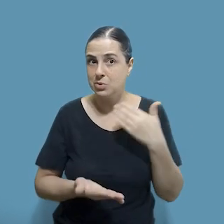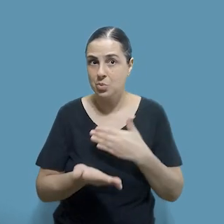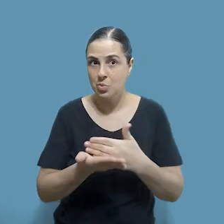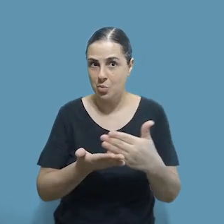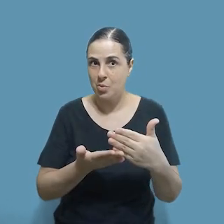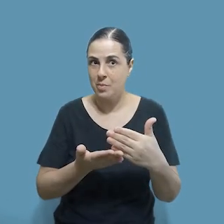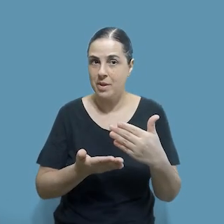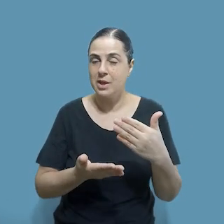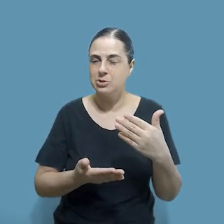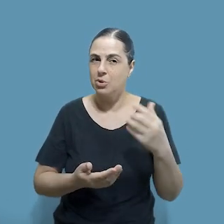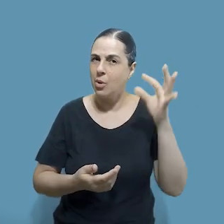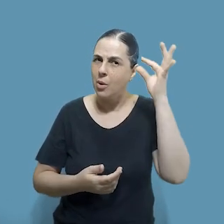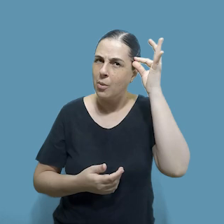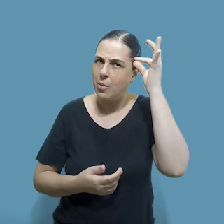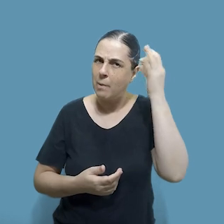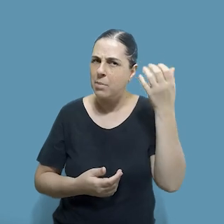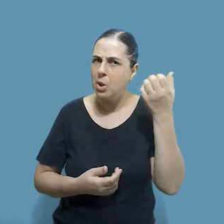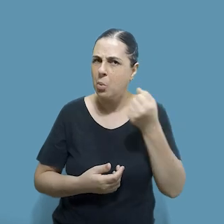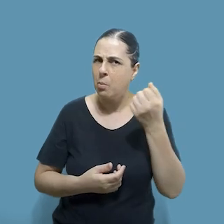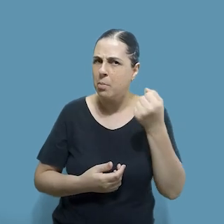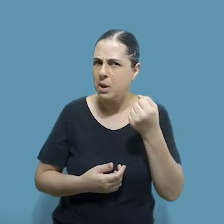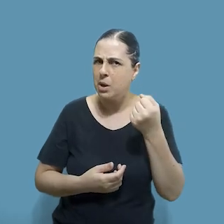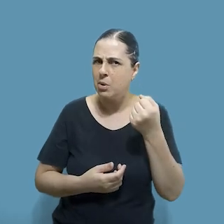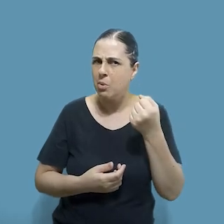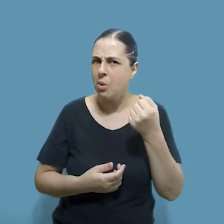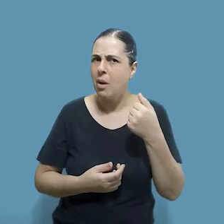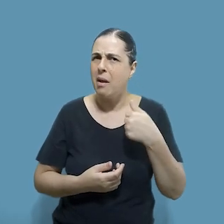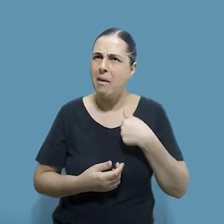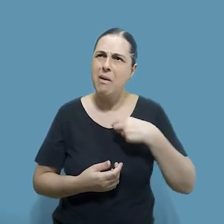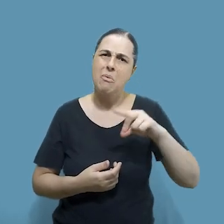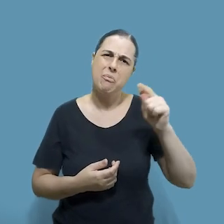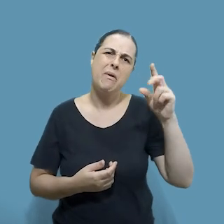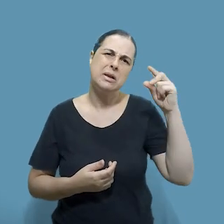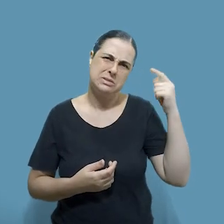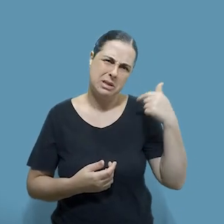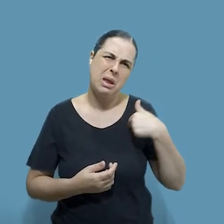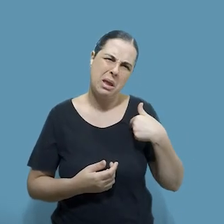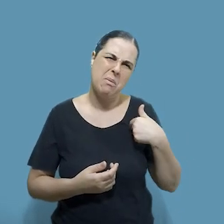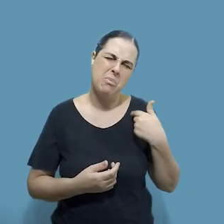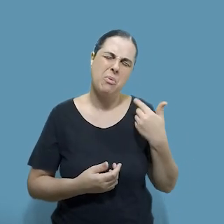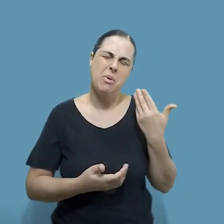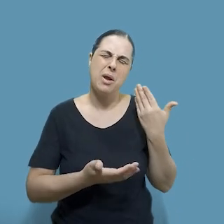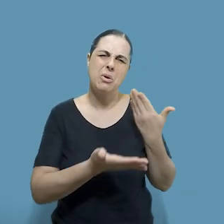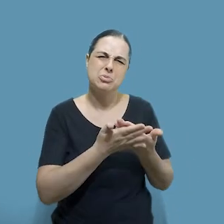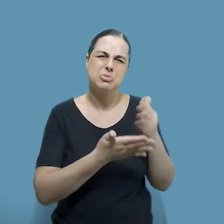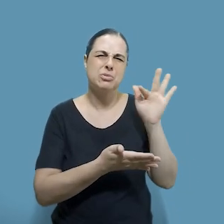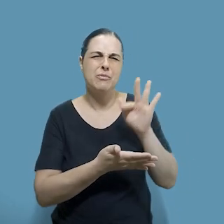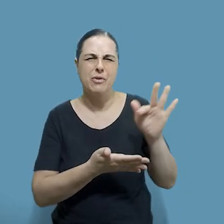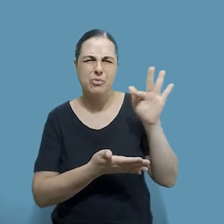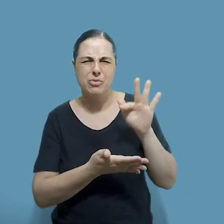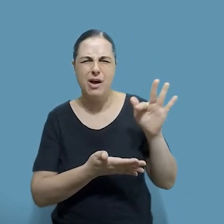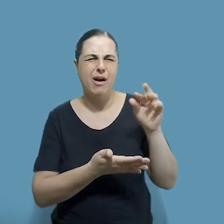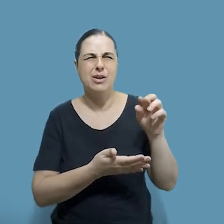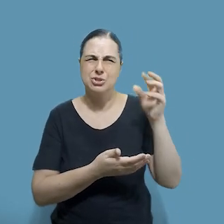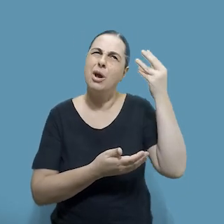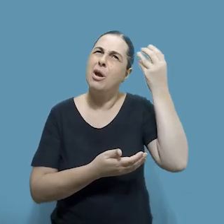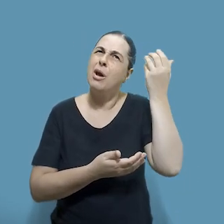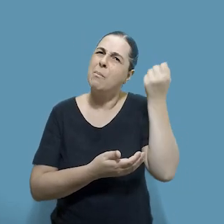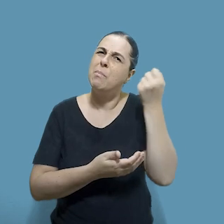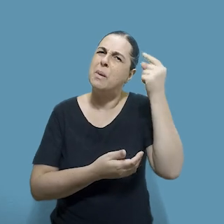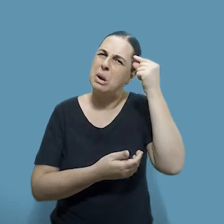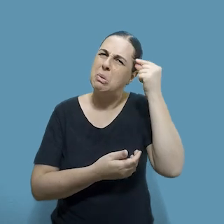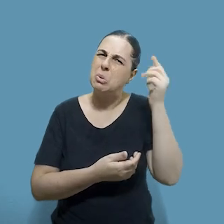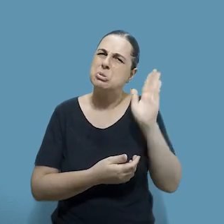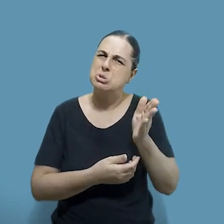ficar branco, eu tinha cabelo branco desde a faculdade. Aí passei por todas as fases de luzes, de